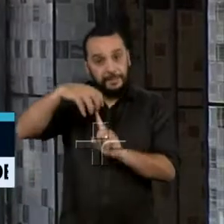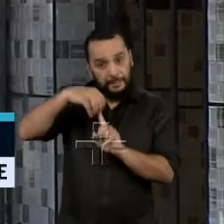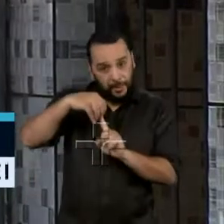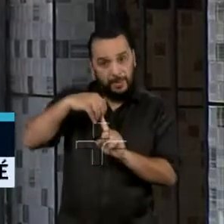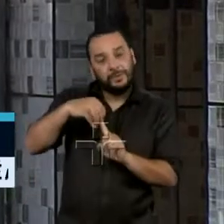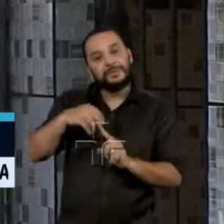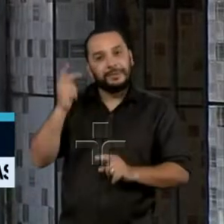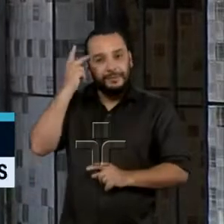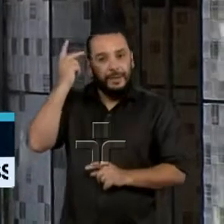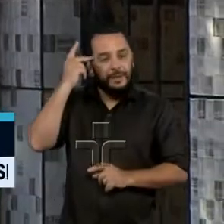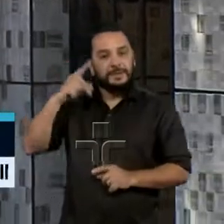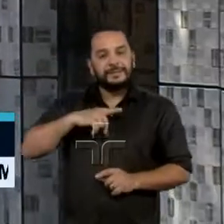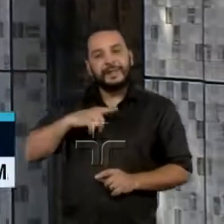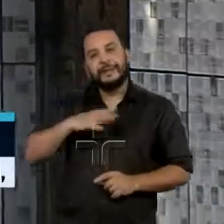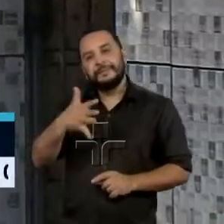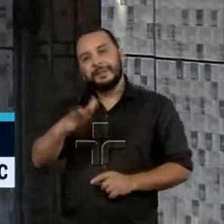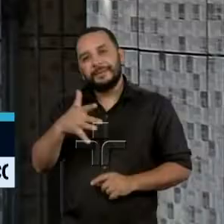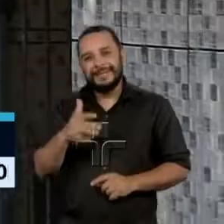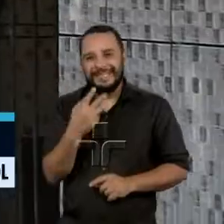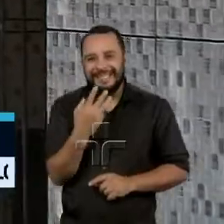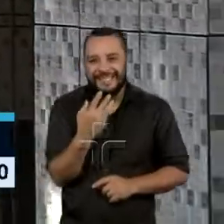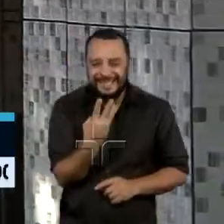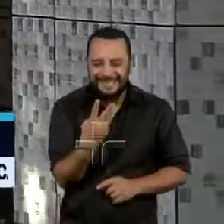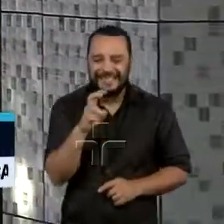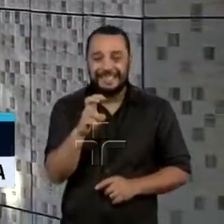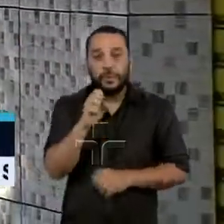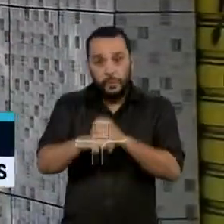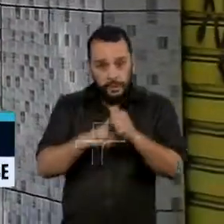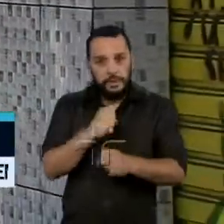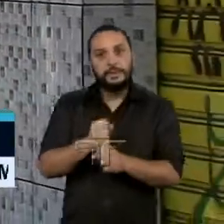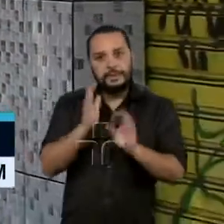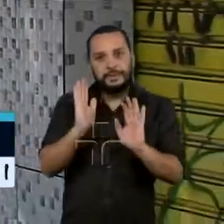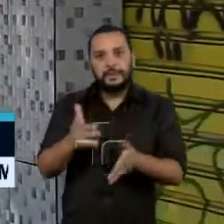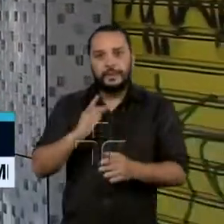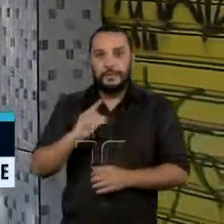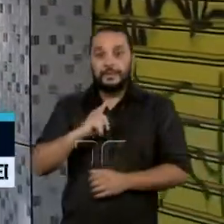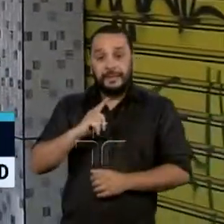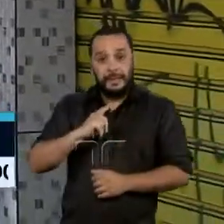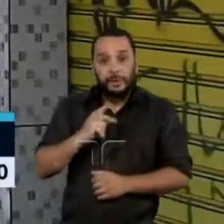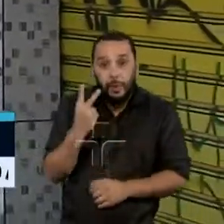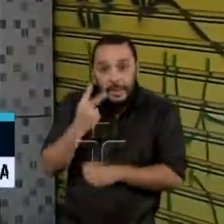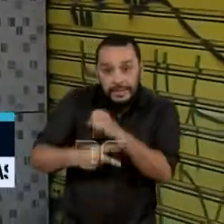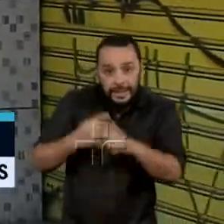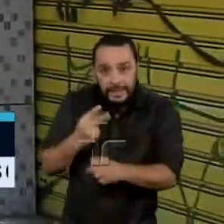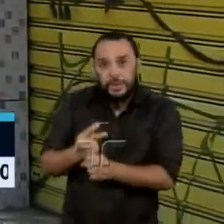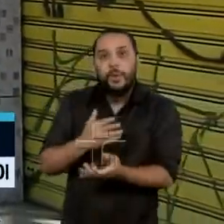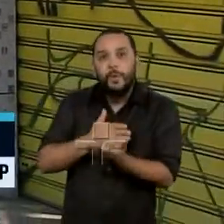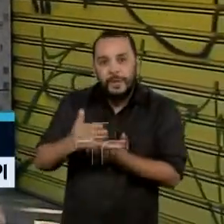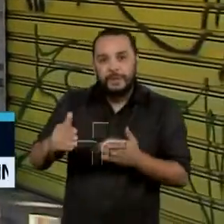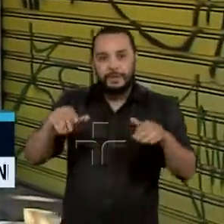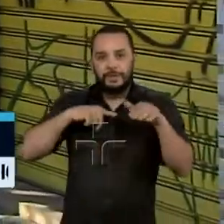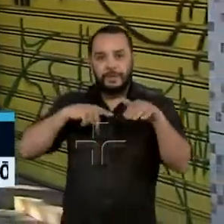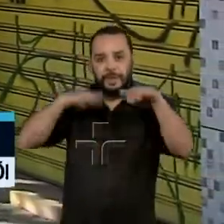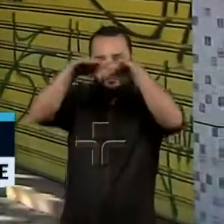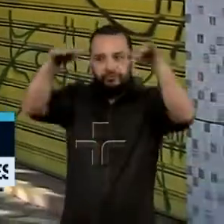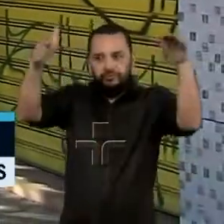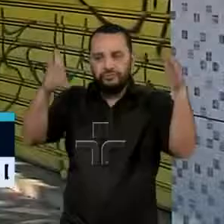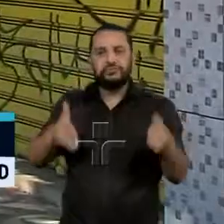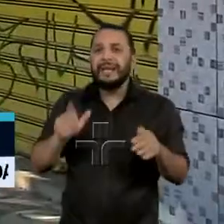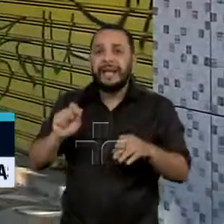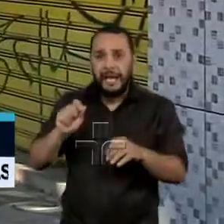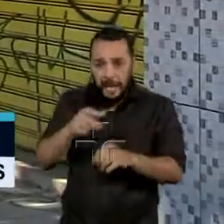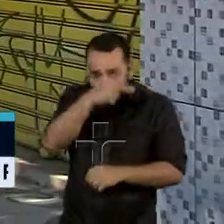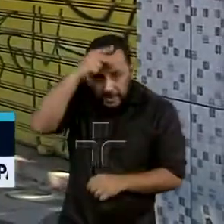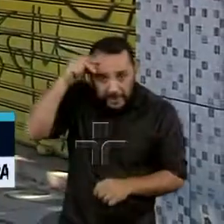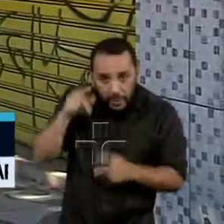de São Paulo existe há mais de 35 anos. Há 2 ele passou a ter uma cobertura. Só que não foi a prefeitura que instalou, não.